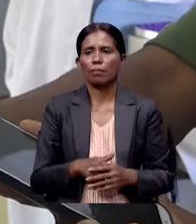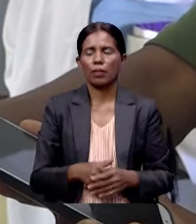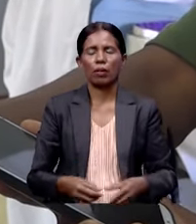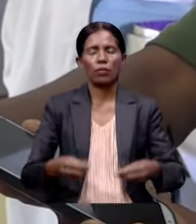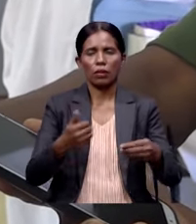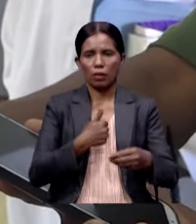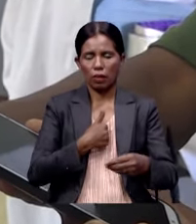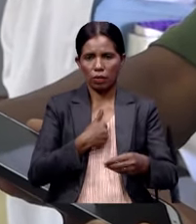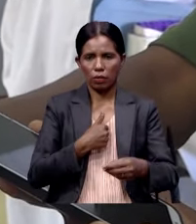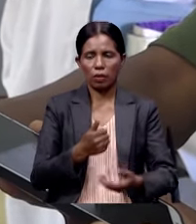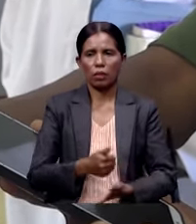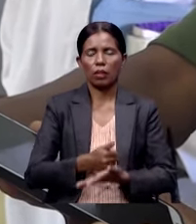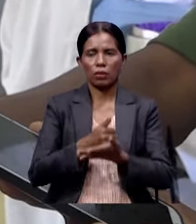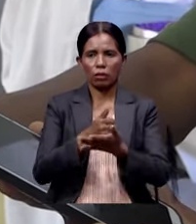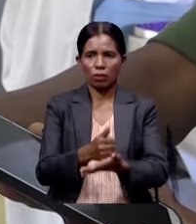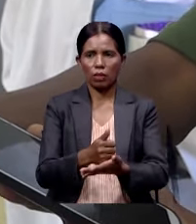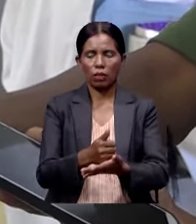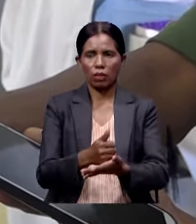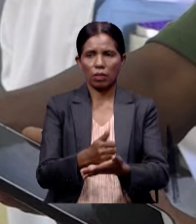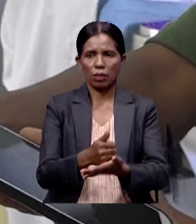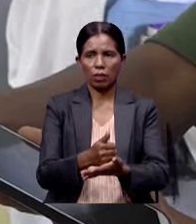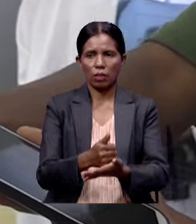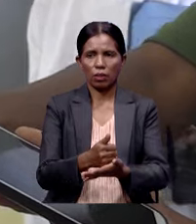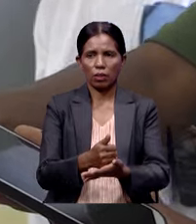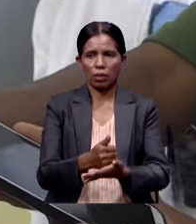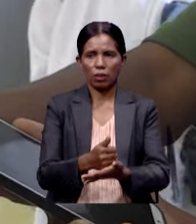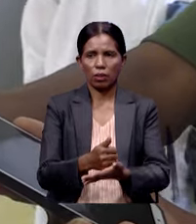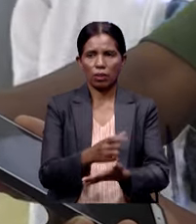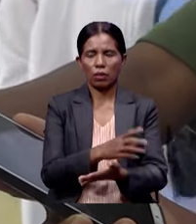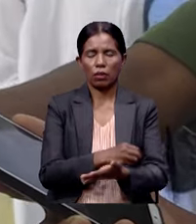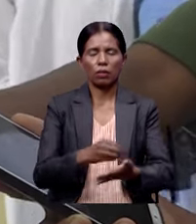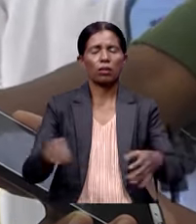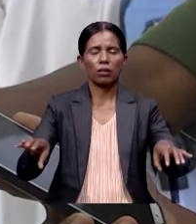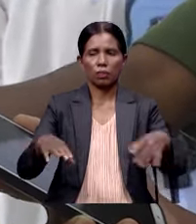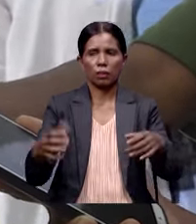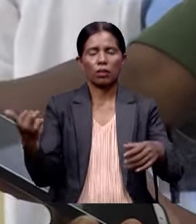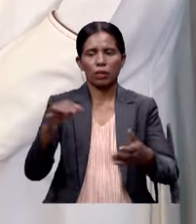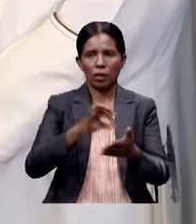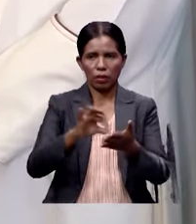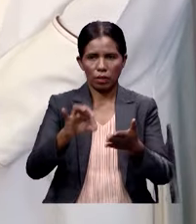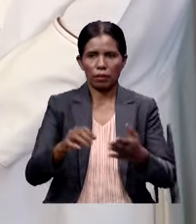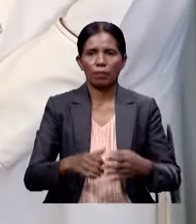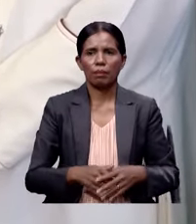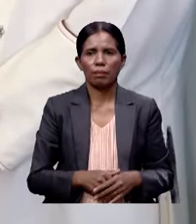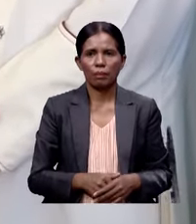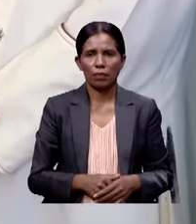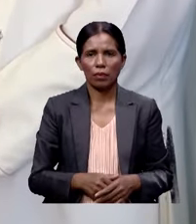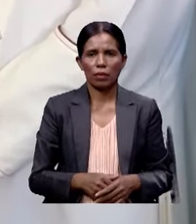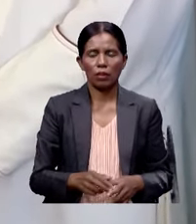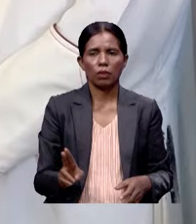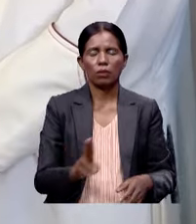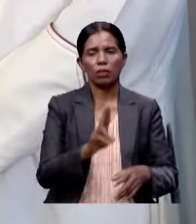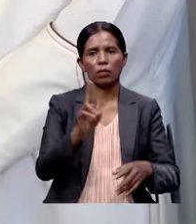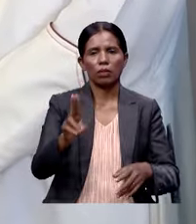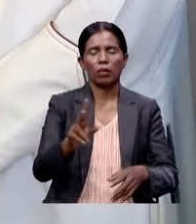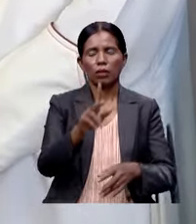foan ho di servi liliu tuir kontor kontratu nebe sira sina. Reitor Universidade Católica